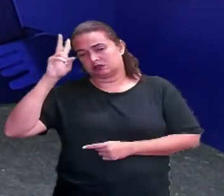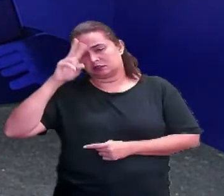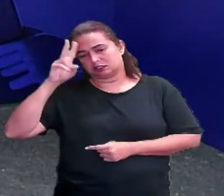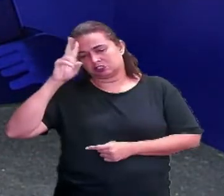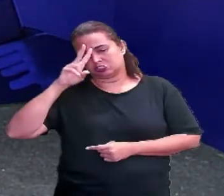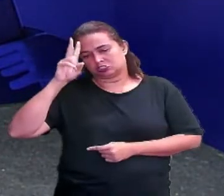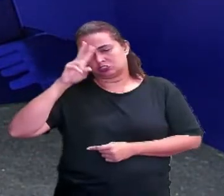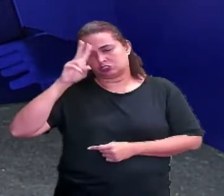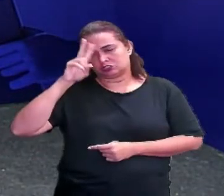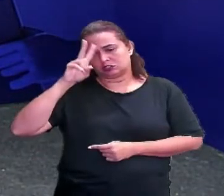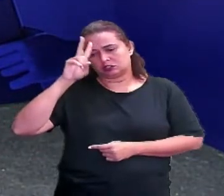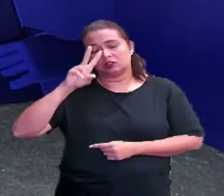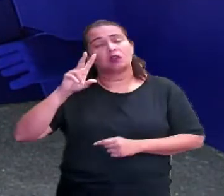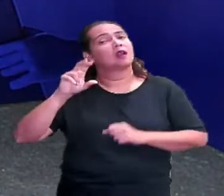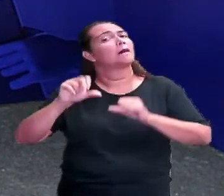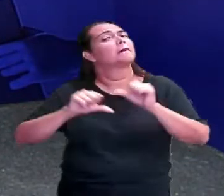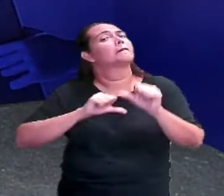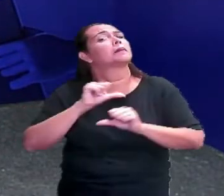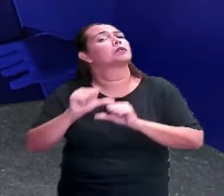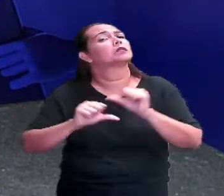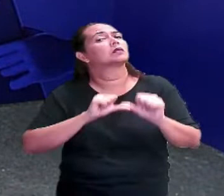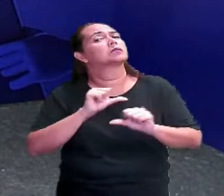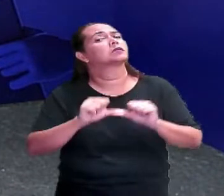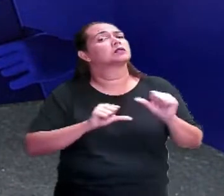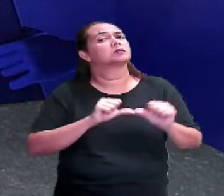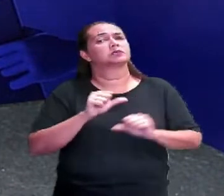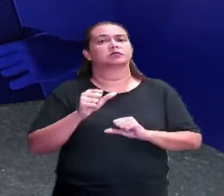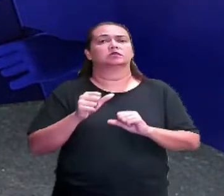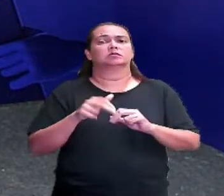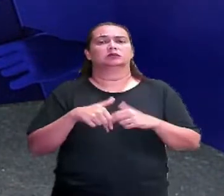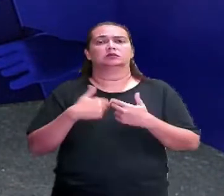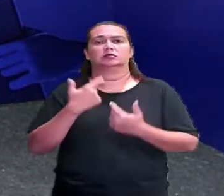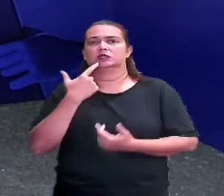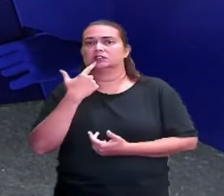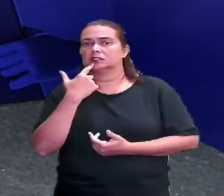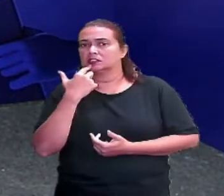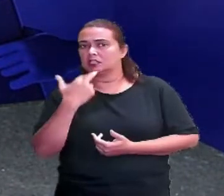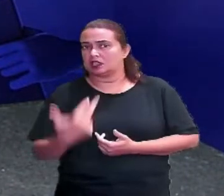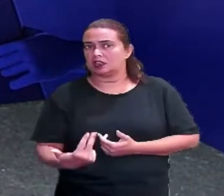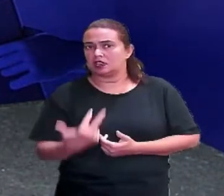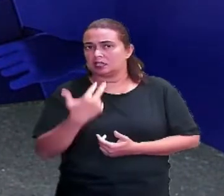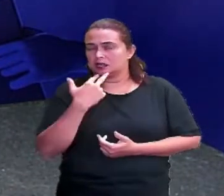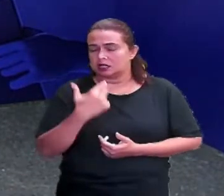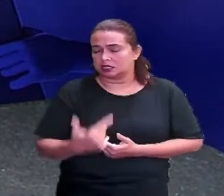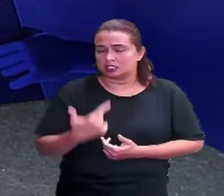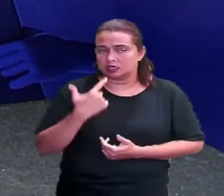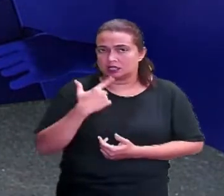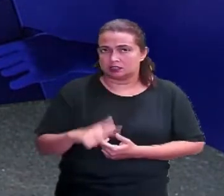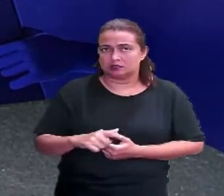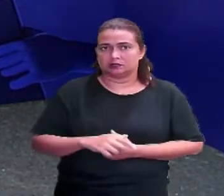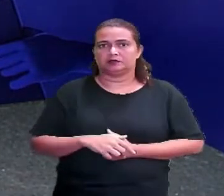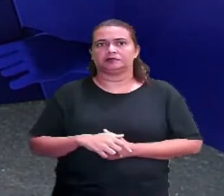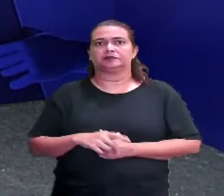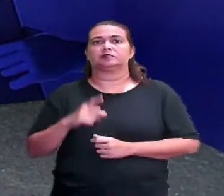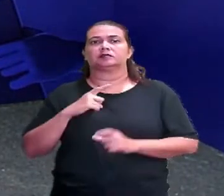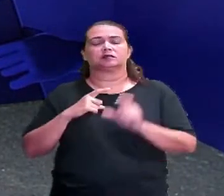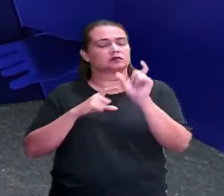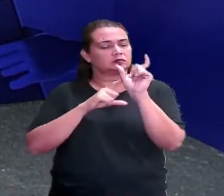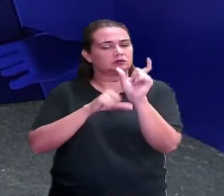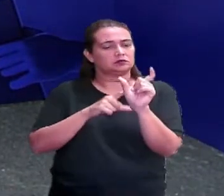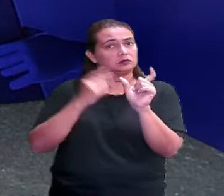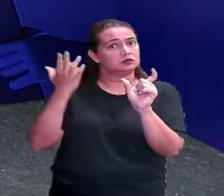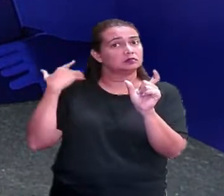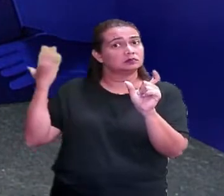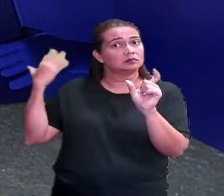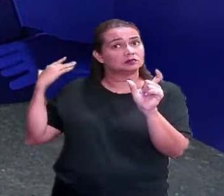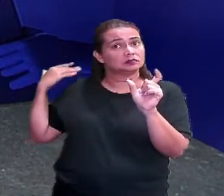dessas mudanças que são ocorridas na língua com o decorrer do tempo. Algumas expressões, elas deixaram de existir, não é?